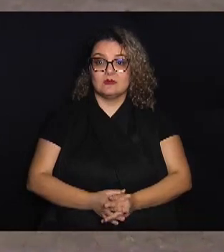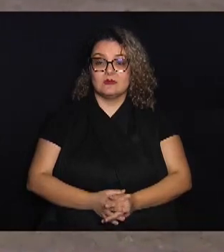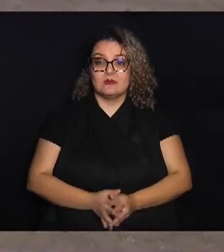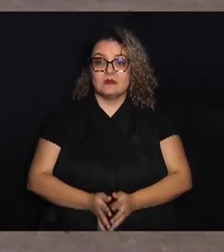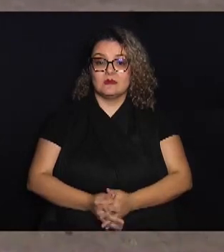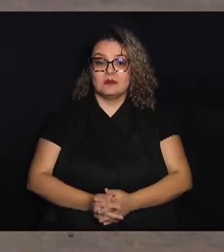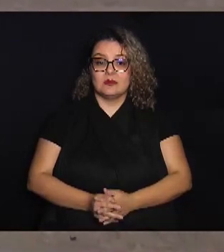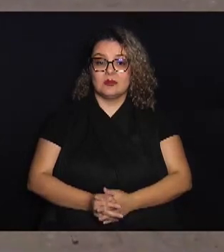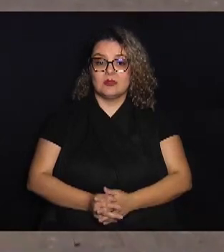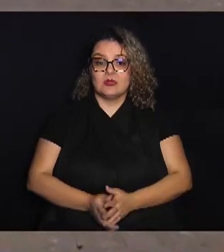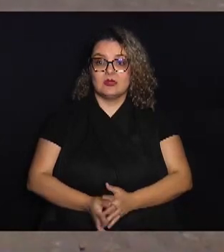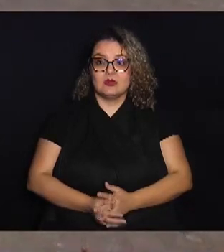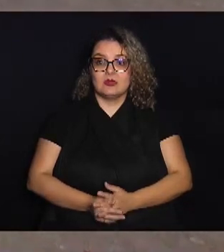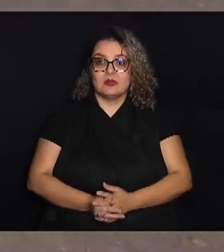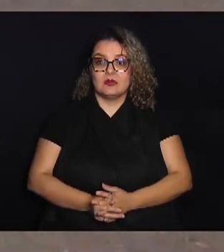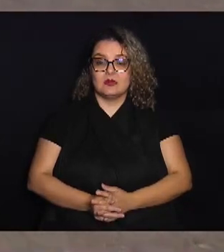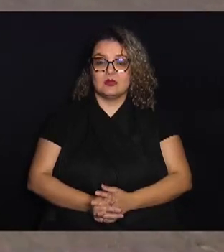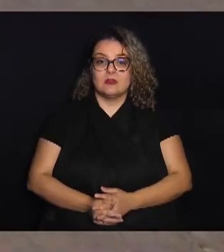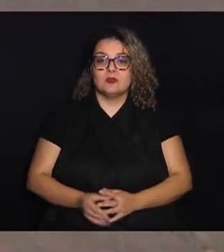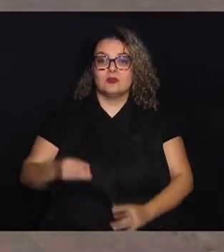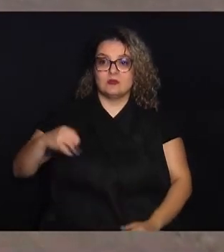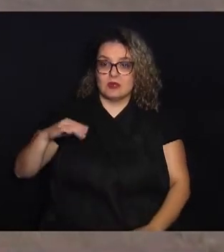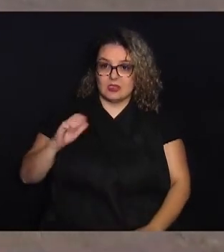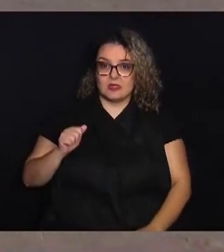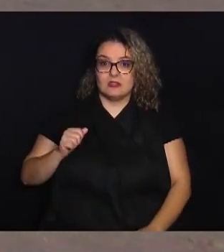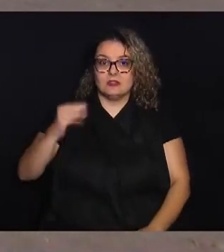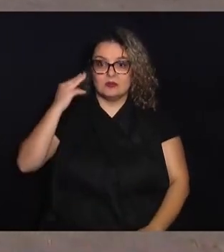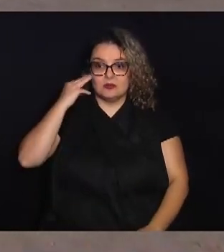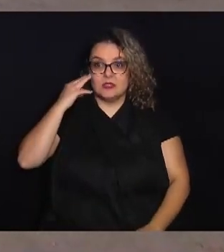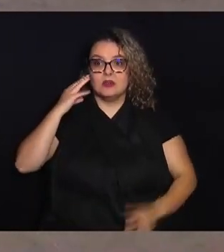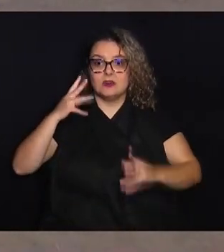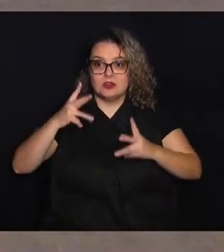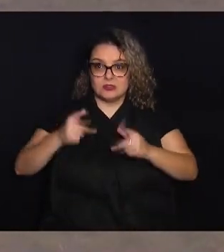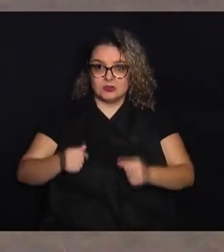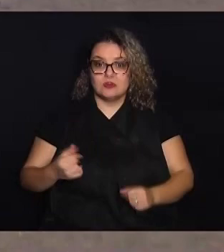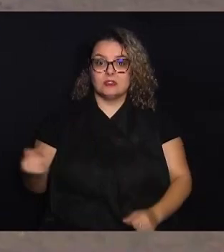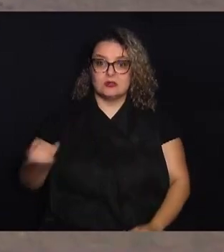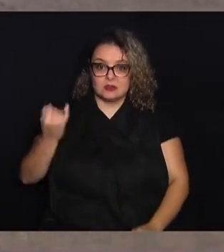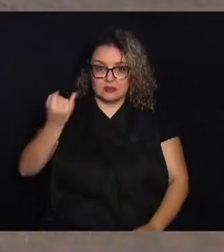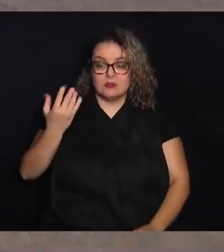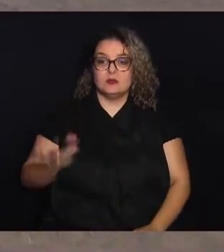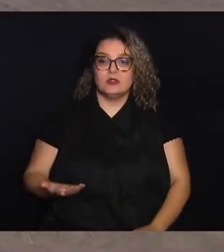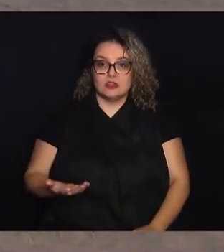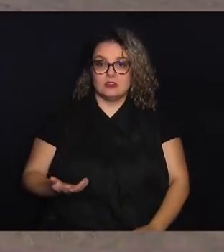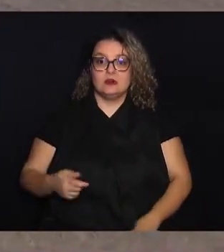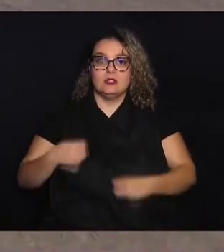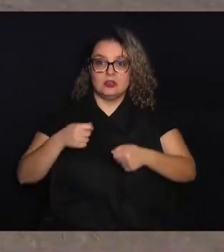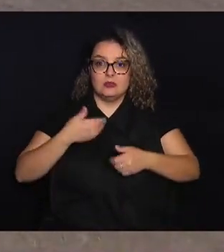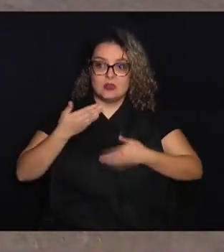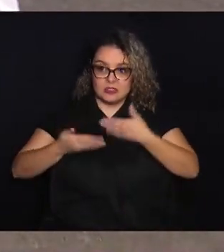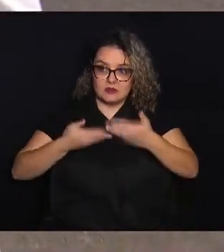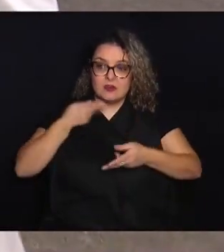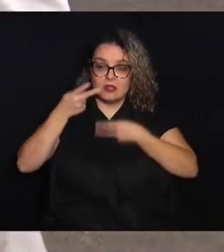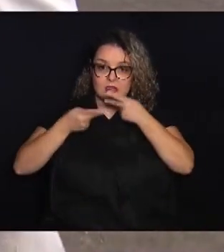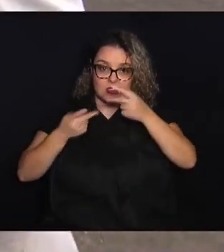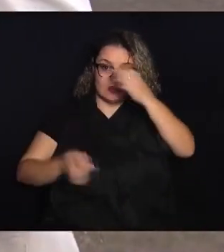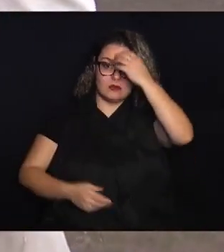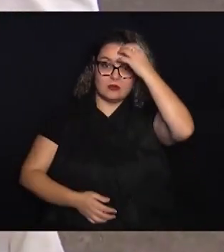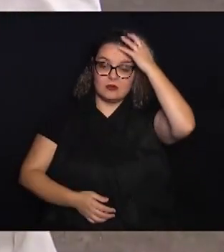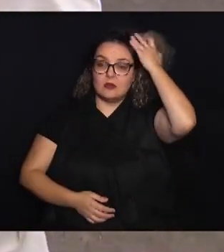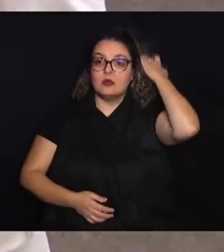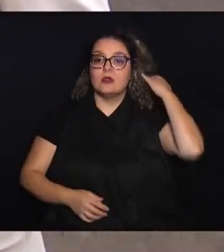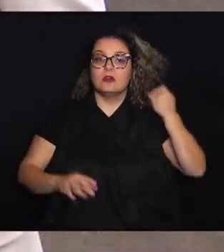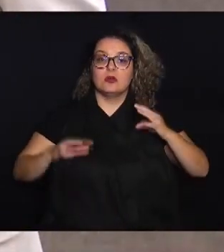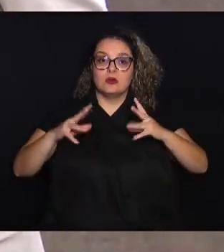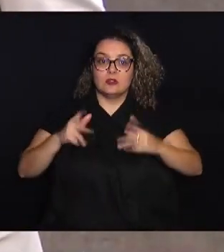da Meca, né? Do Meca, do memorial e de toda essa importância histórica que a gente precisa passar para frente, né? Agora todo mundo já sabe